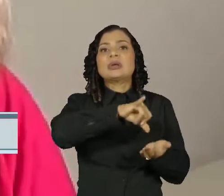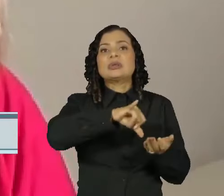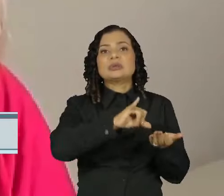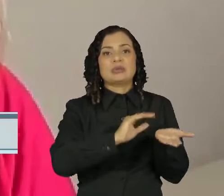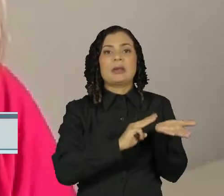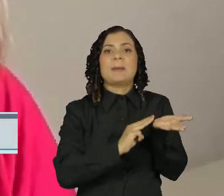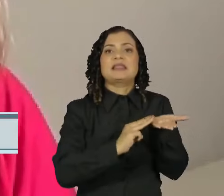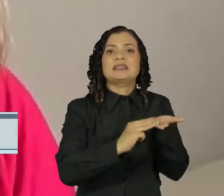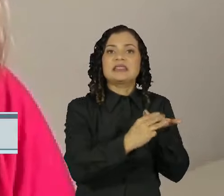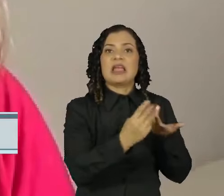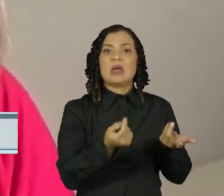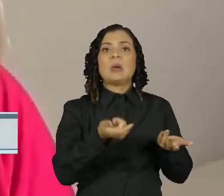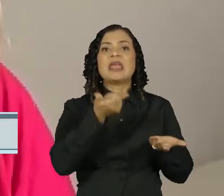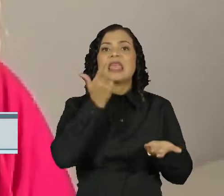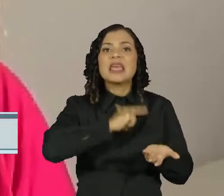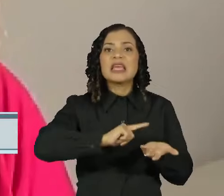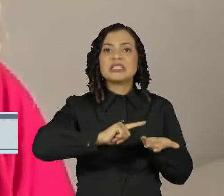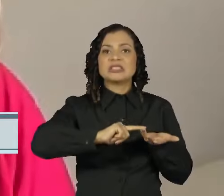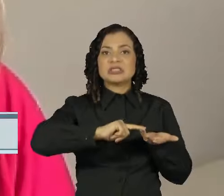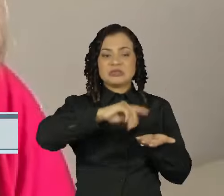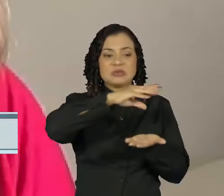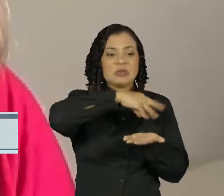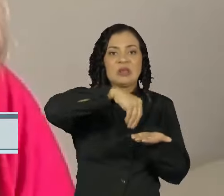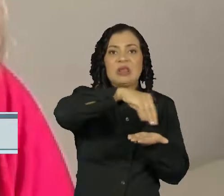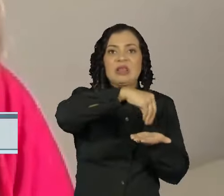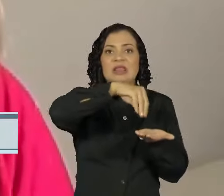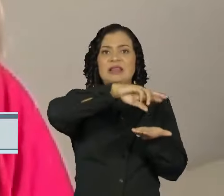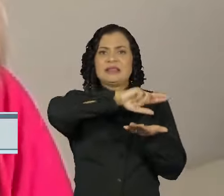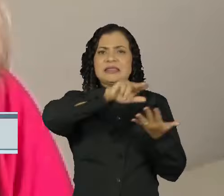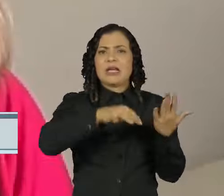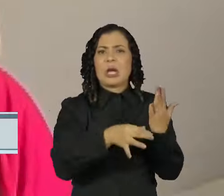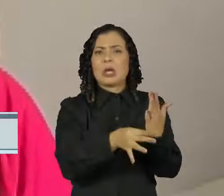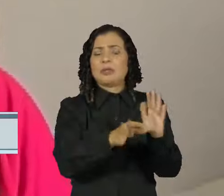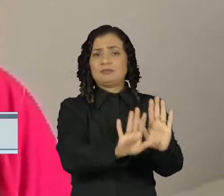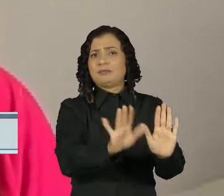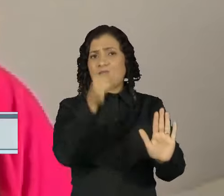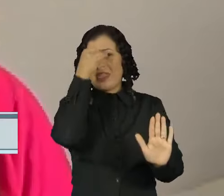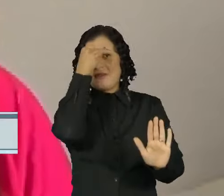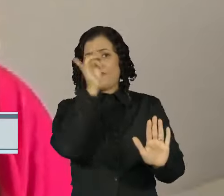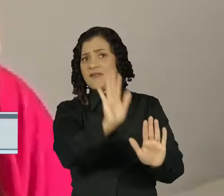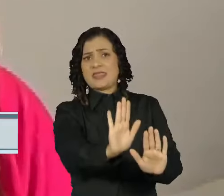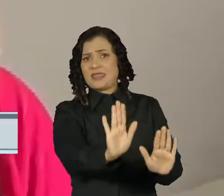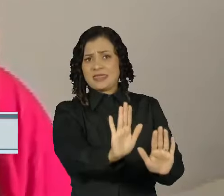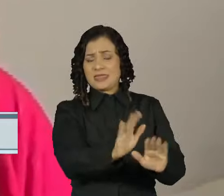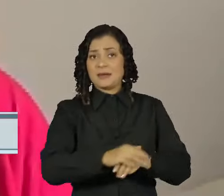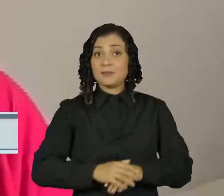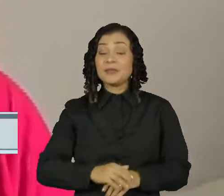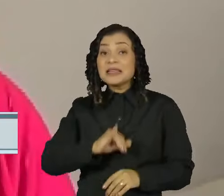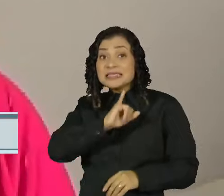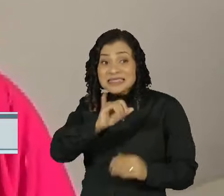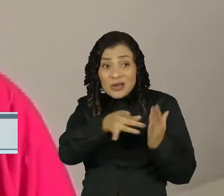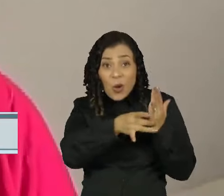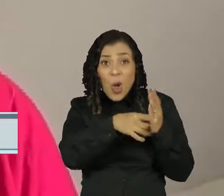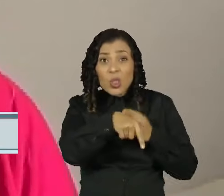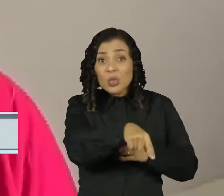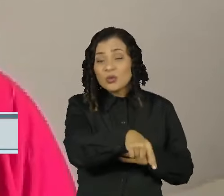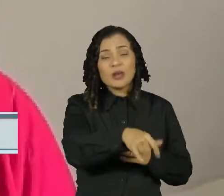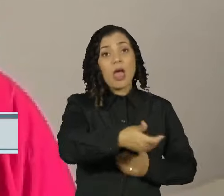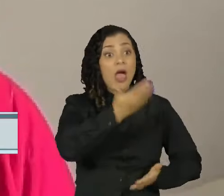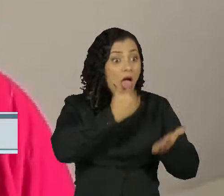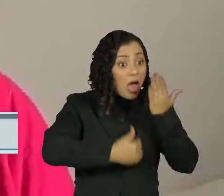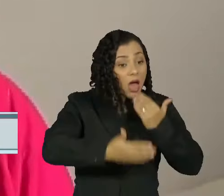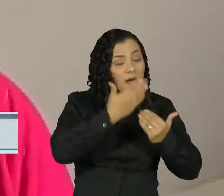milanesas, parmegianas, todos os excessos de gordura. Quando nós consumimos mais gordura, nós já